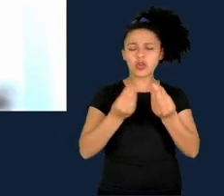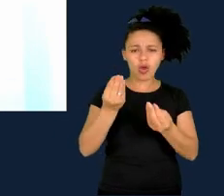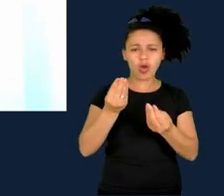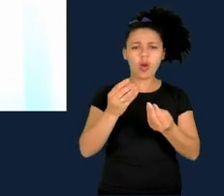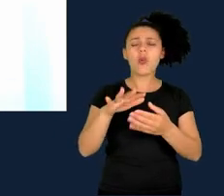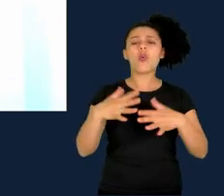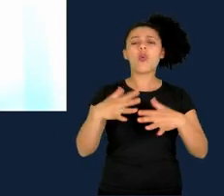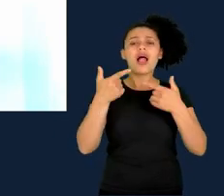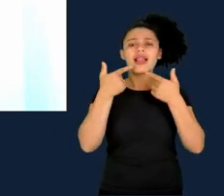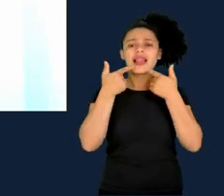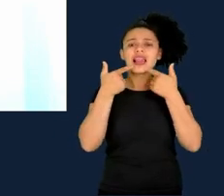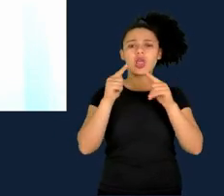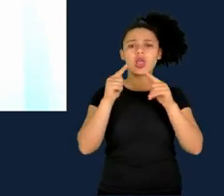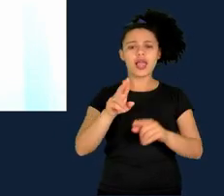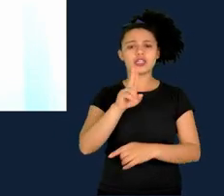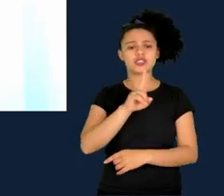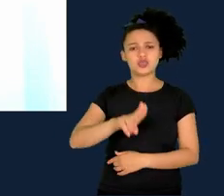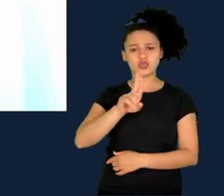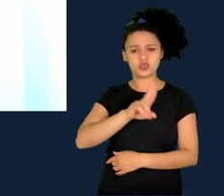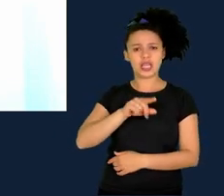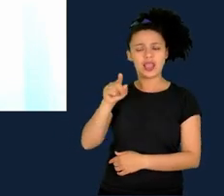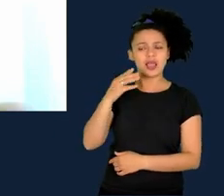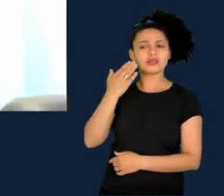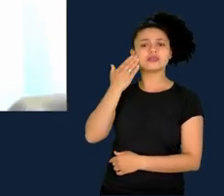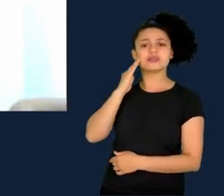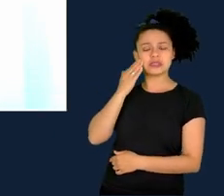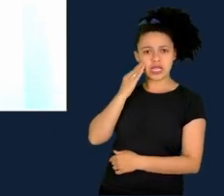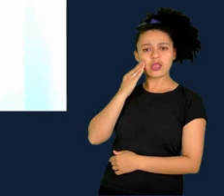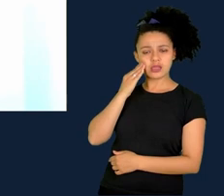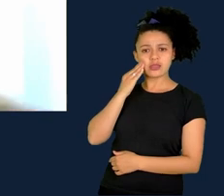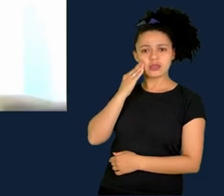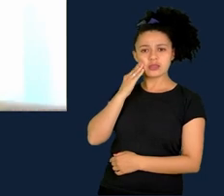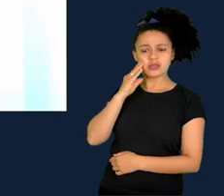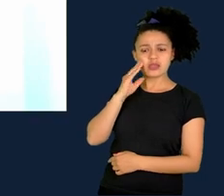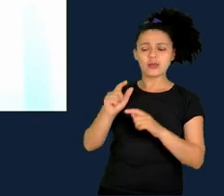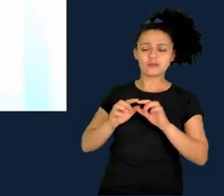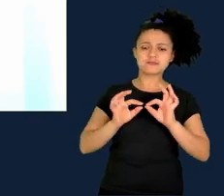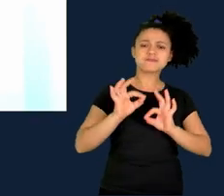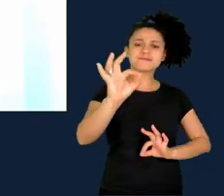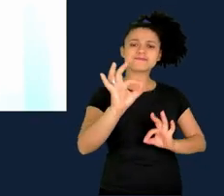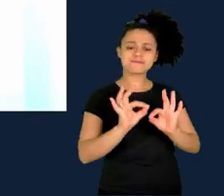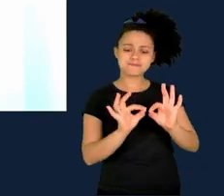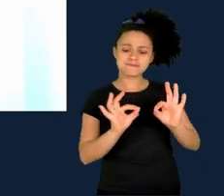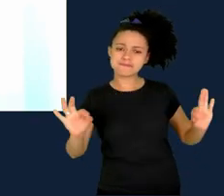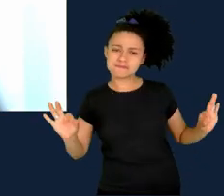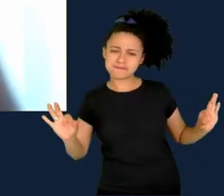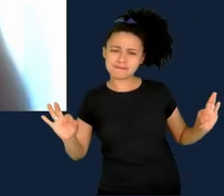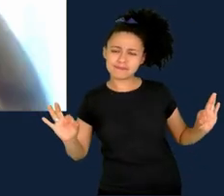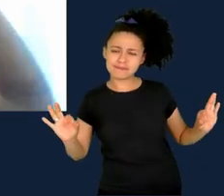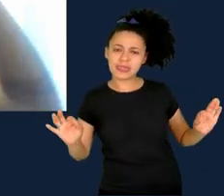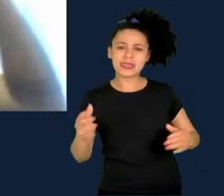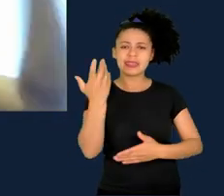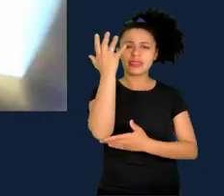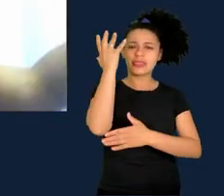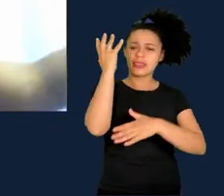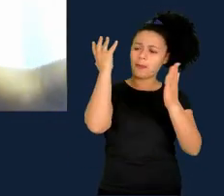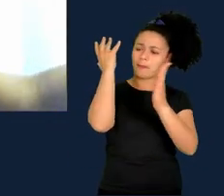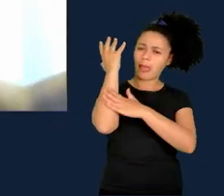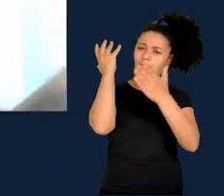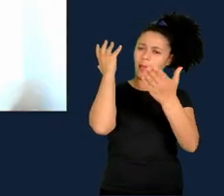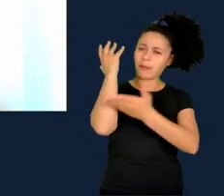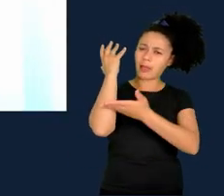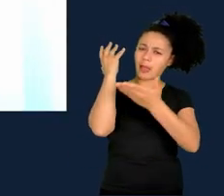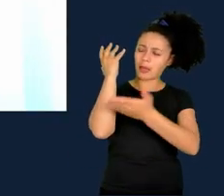linguagem usada para eles entenderem essa dimensão toda do desmatamento, de poluição